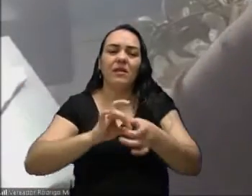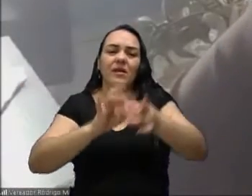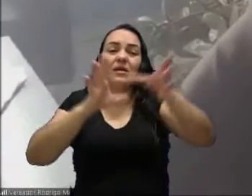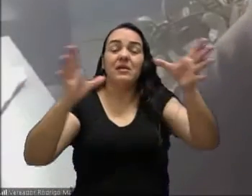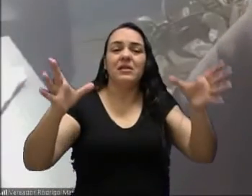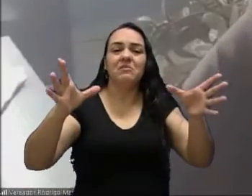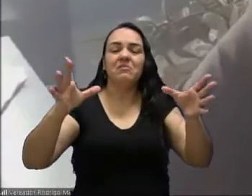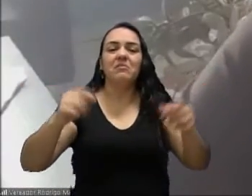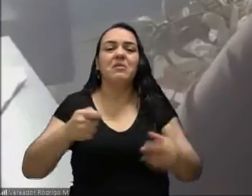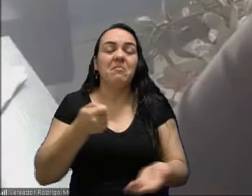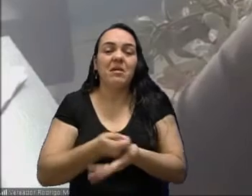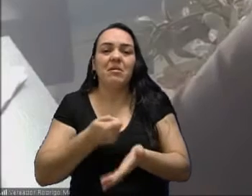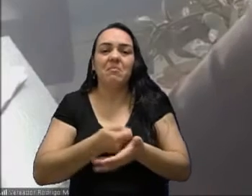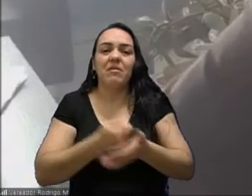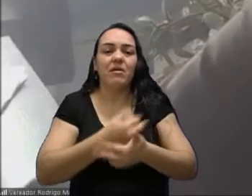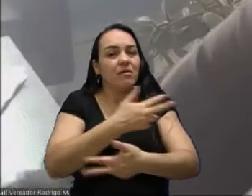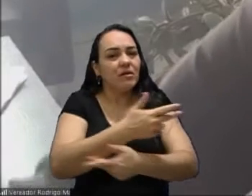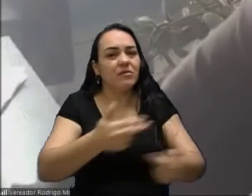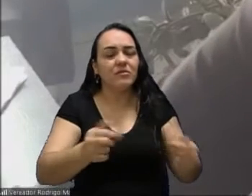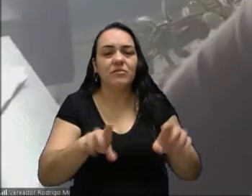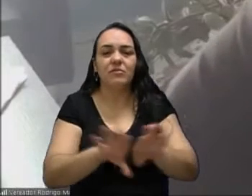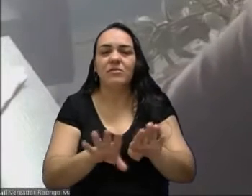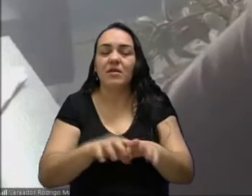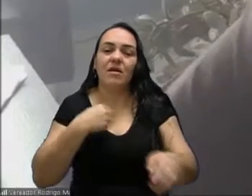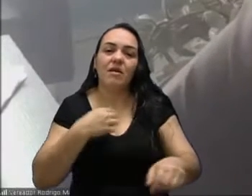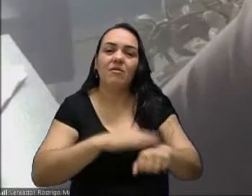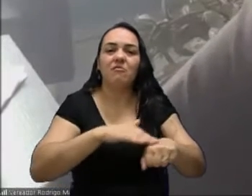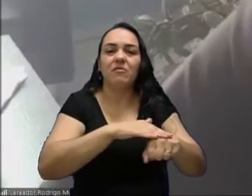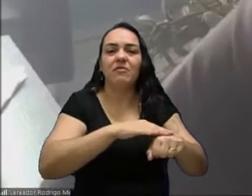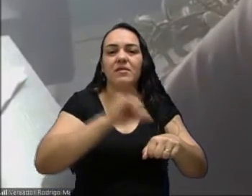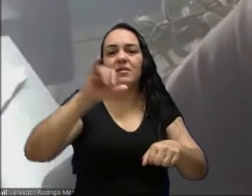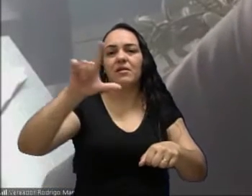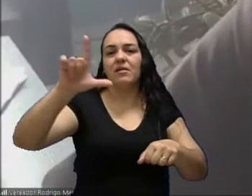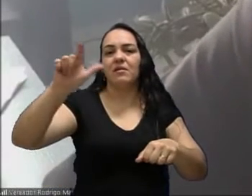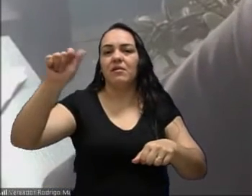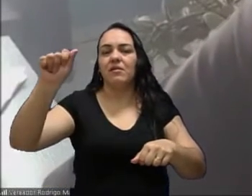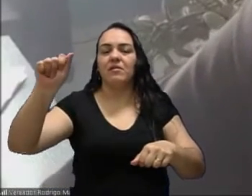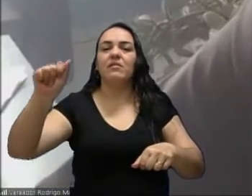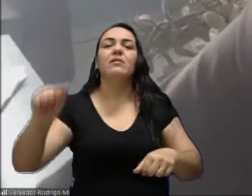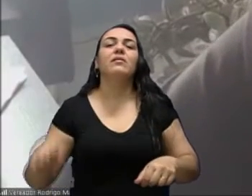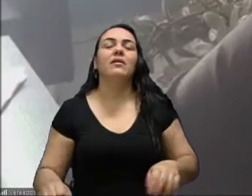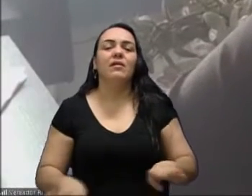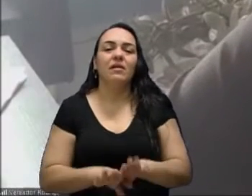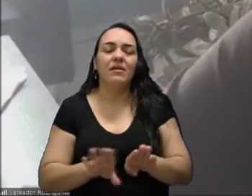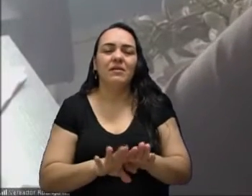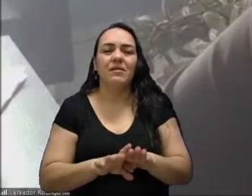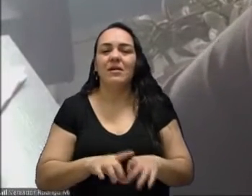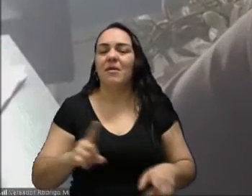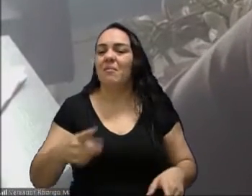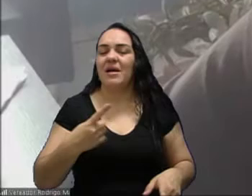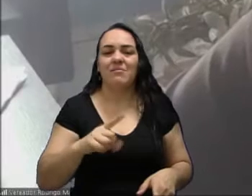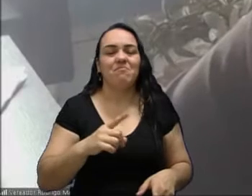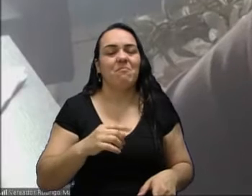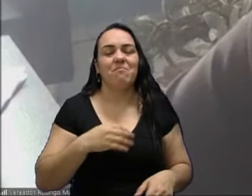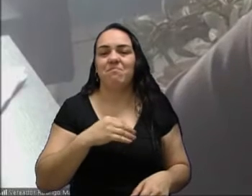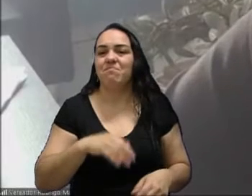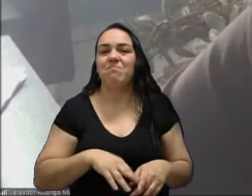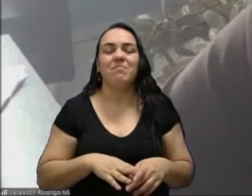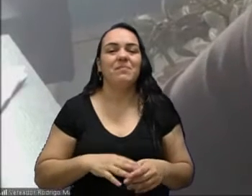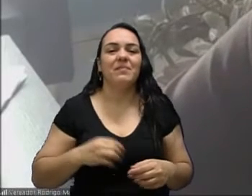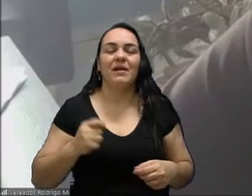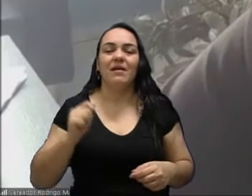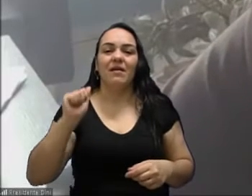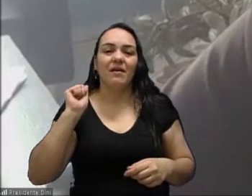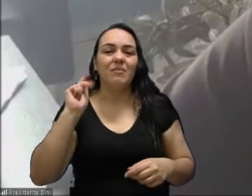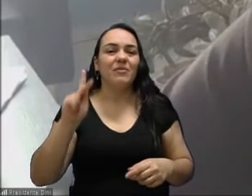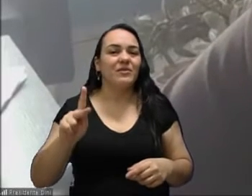os seus impostos. Eu conversei lá, presidente, com a dona Hilda, a dona Hilda, ela tem 60 anos, não é aposentada, sabe o que